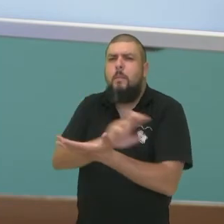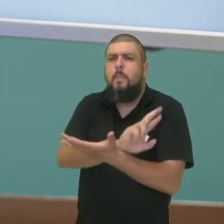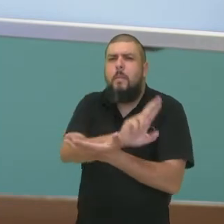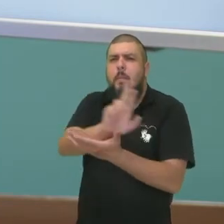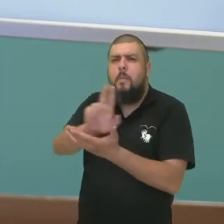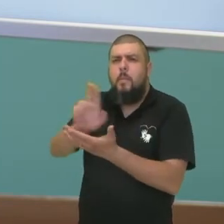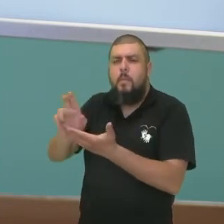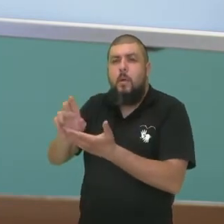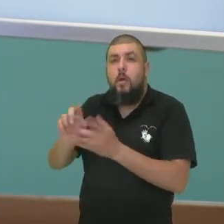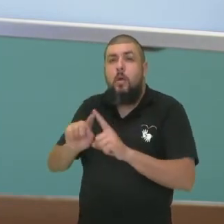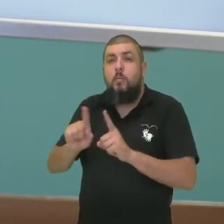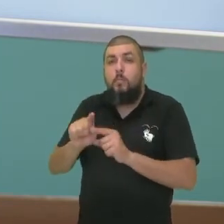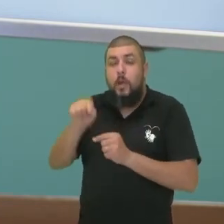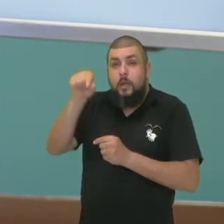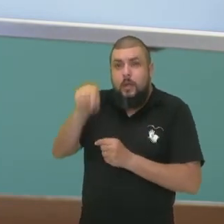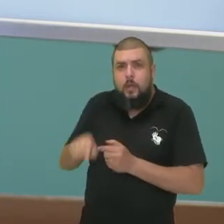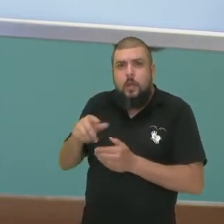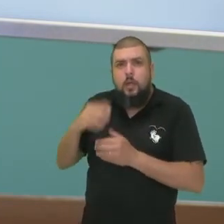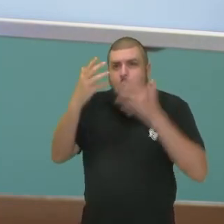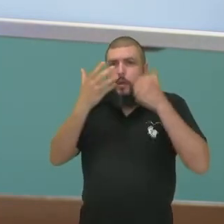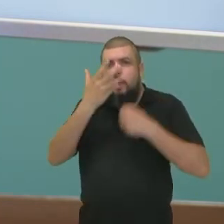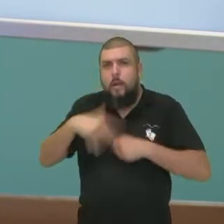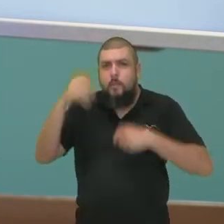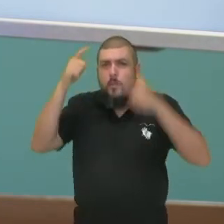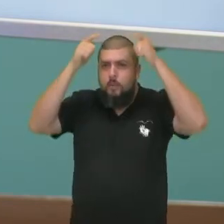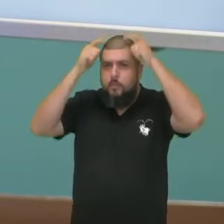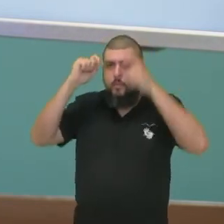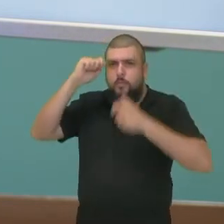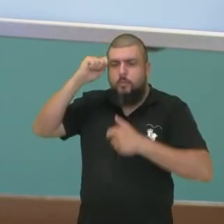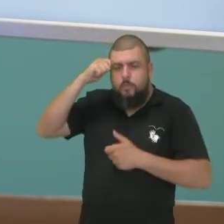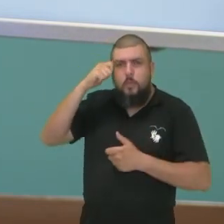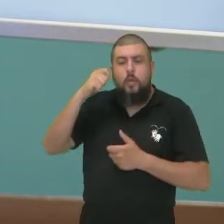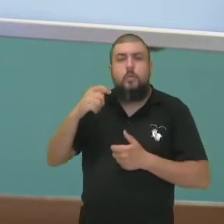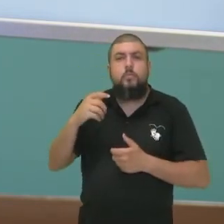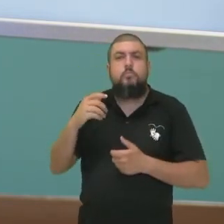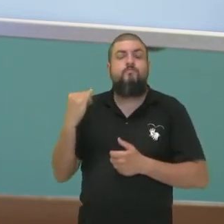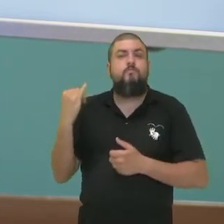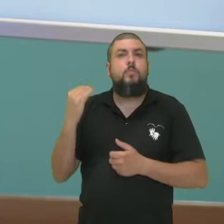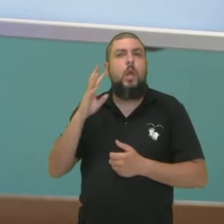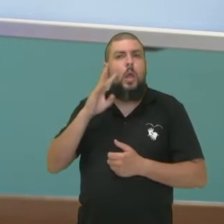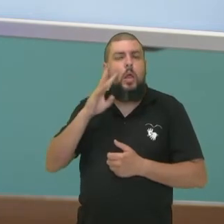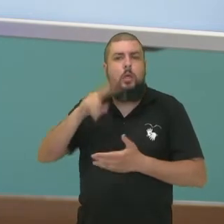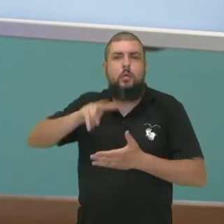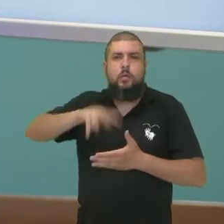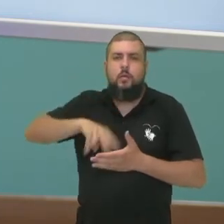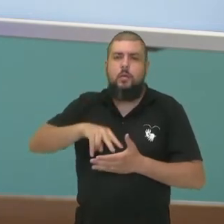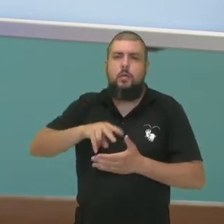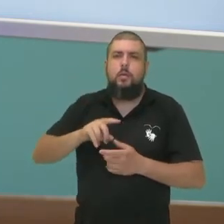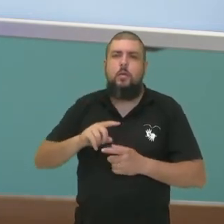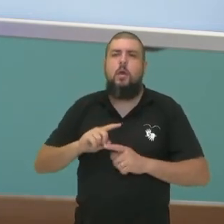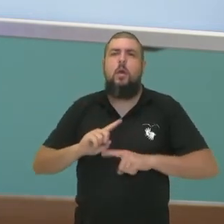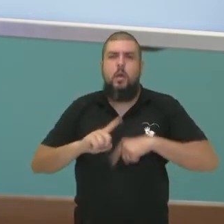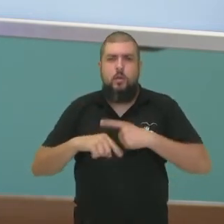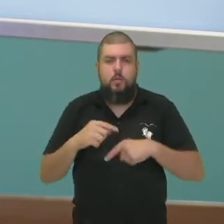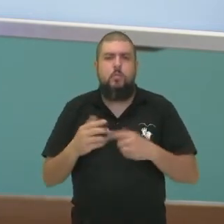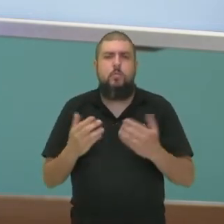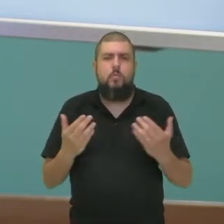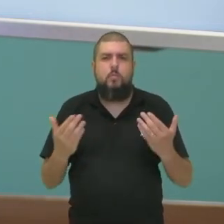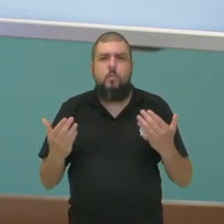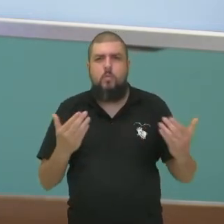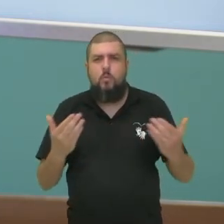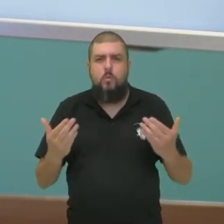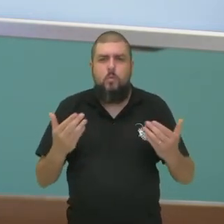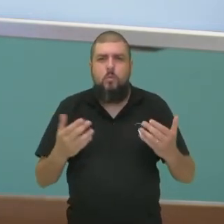vale a pena fazer a leitura. Depois ele vai continuando e vai comparando, né, o Pequeno Príncipe, a